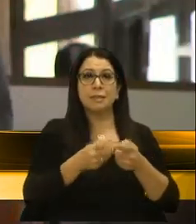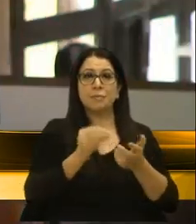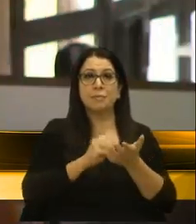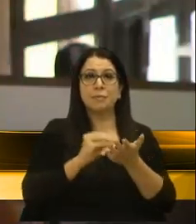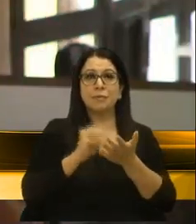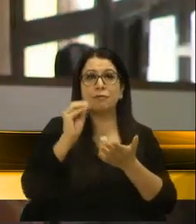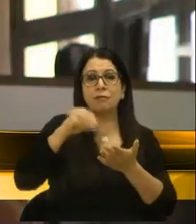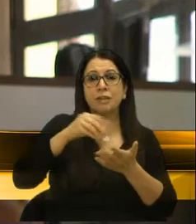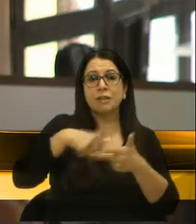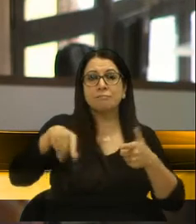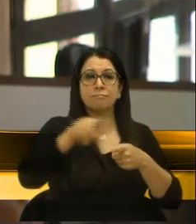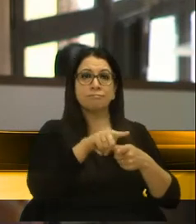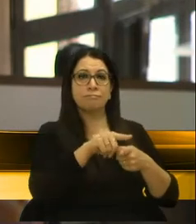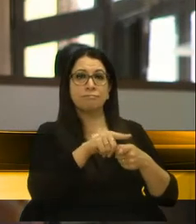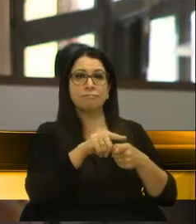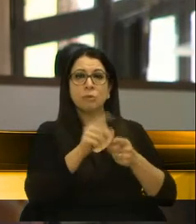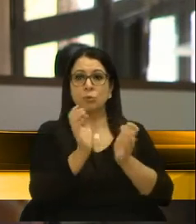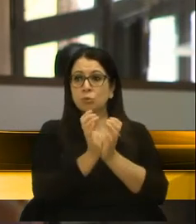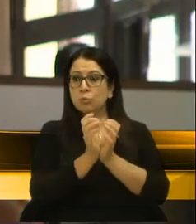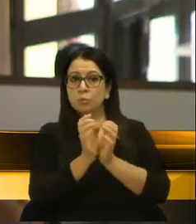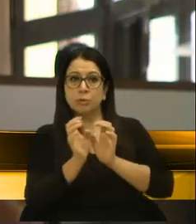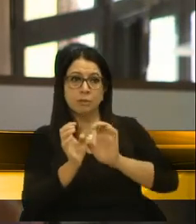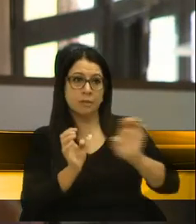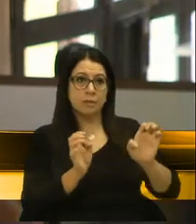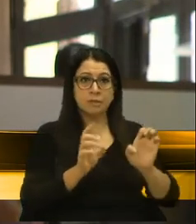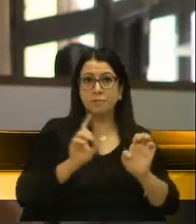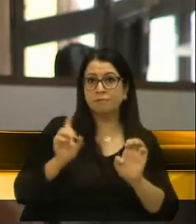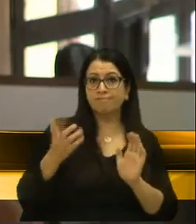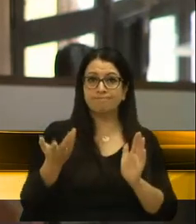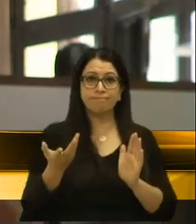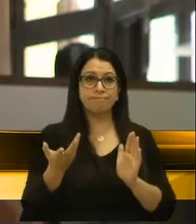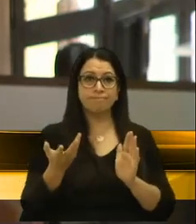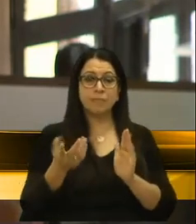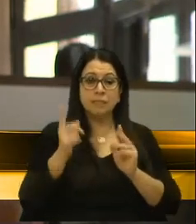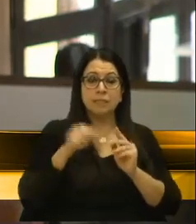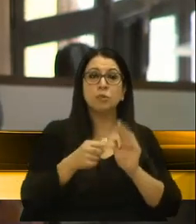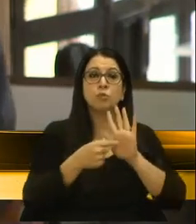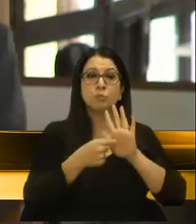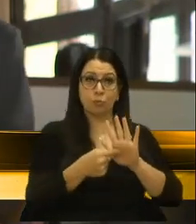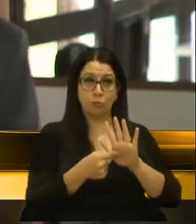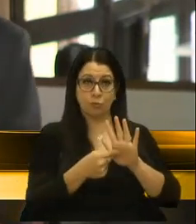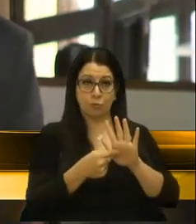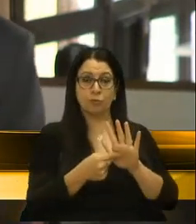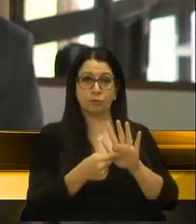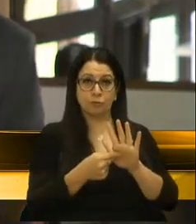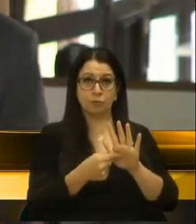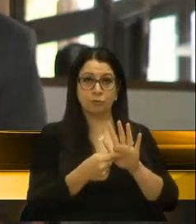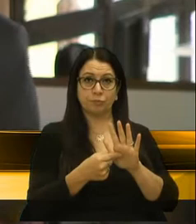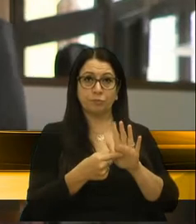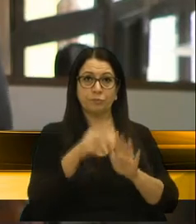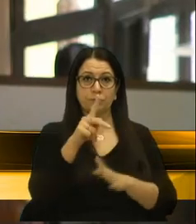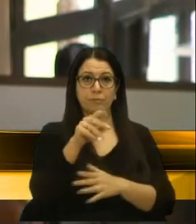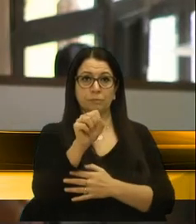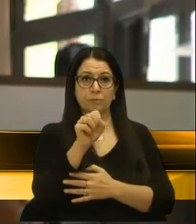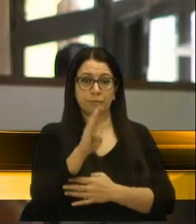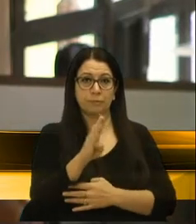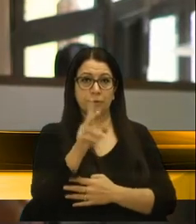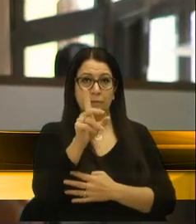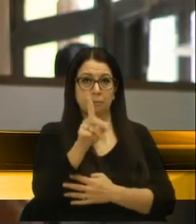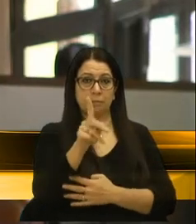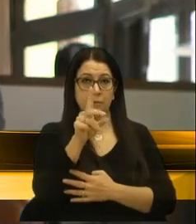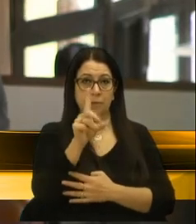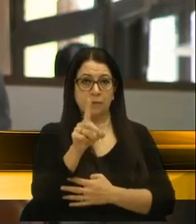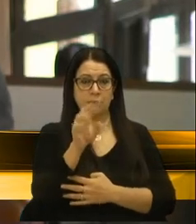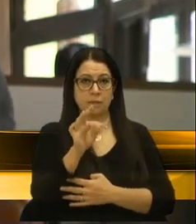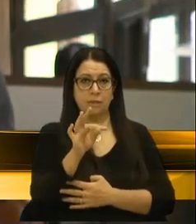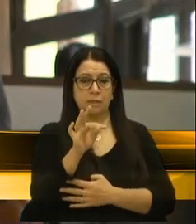campo popular, do campo da esquerda. Então, essa sinalização de que PSB e PDT possam construir